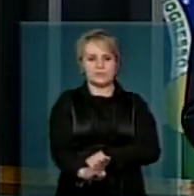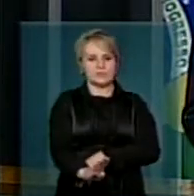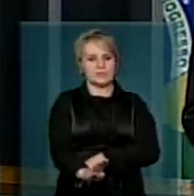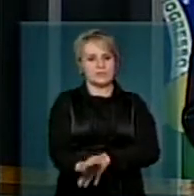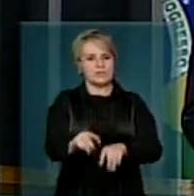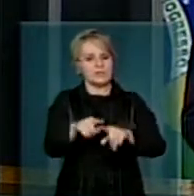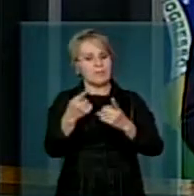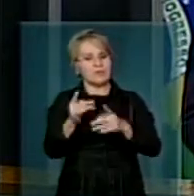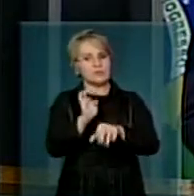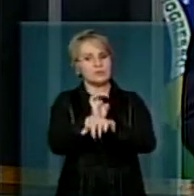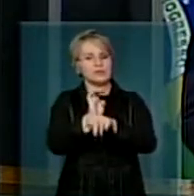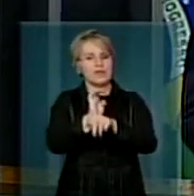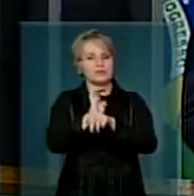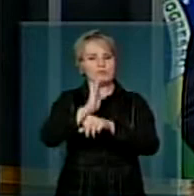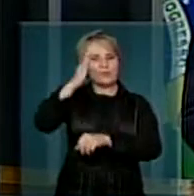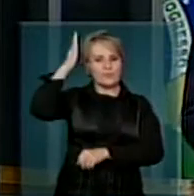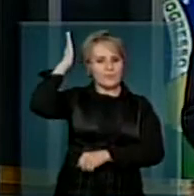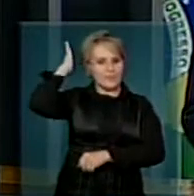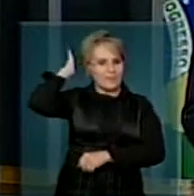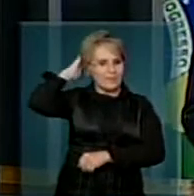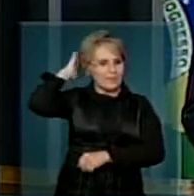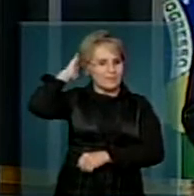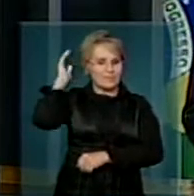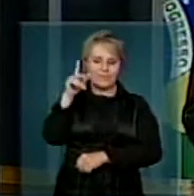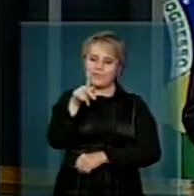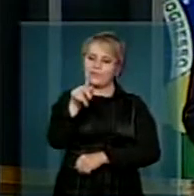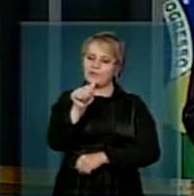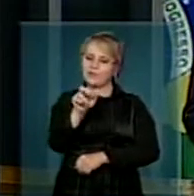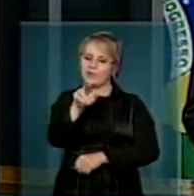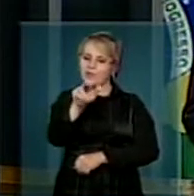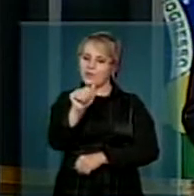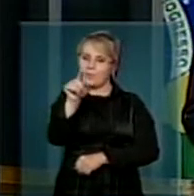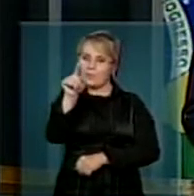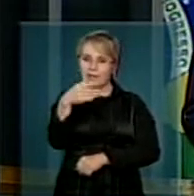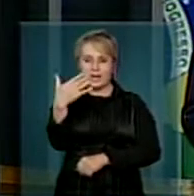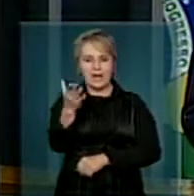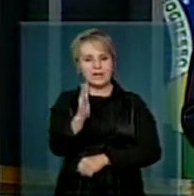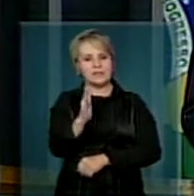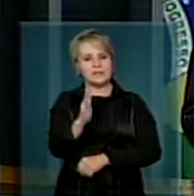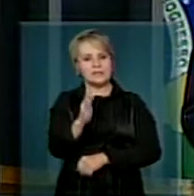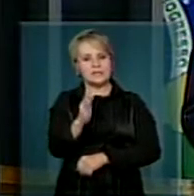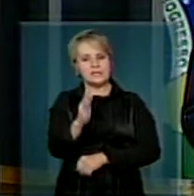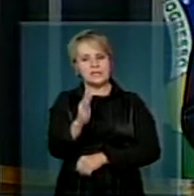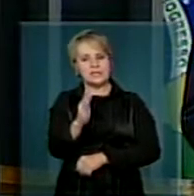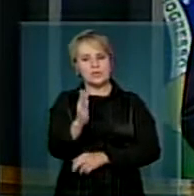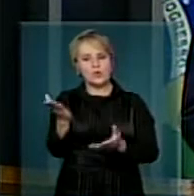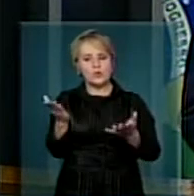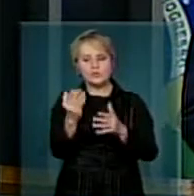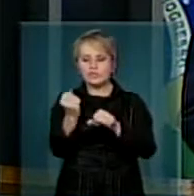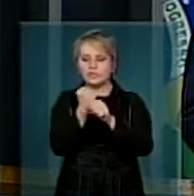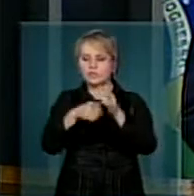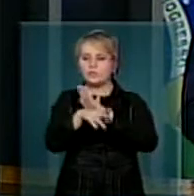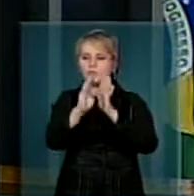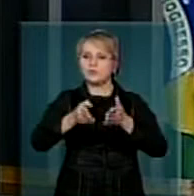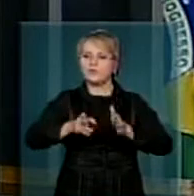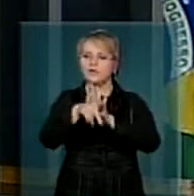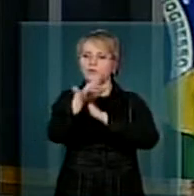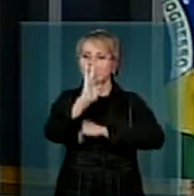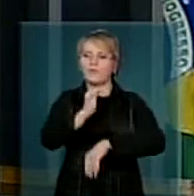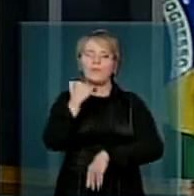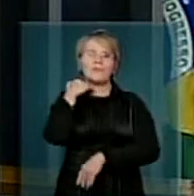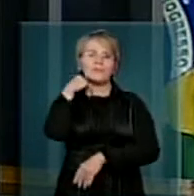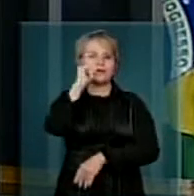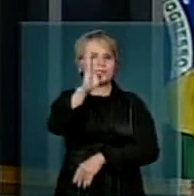ao Estado do Pará, o nosso Estado, a estrutura que o Banco do Brasil mantém lá hoje não é